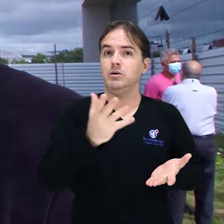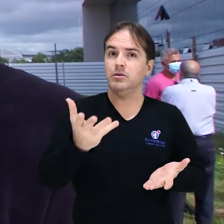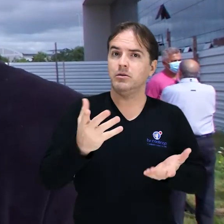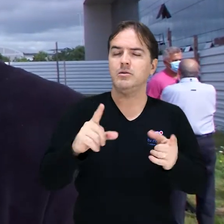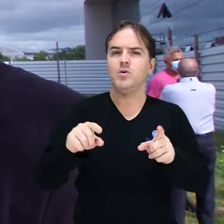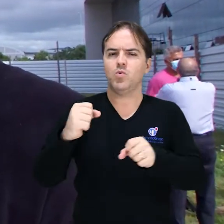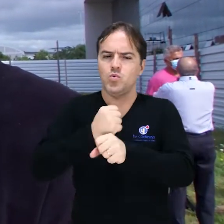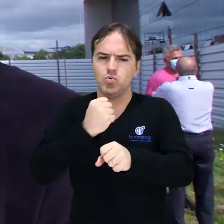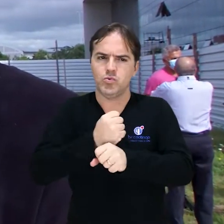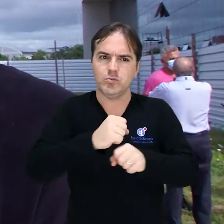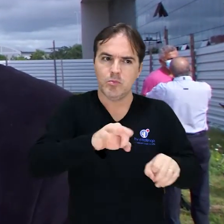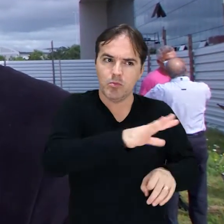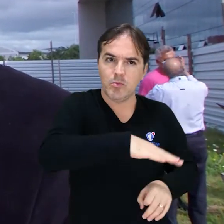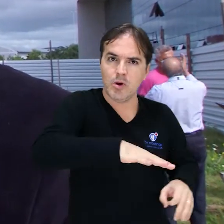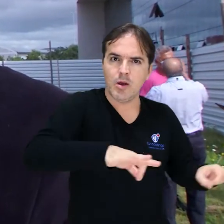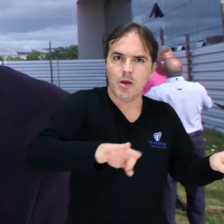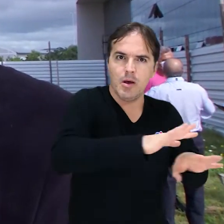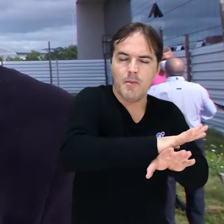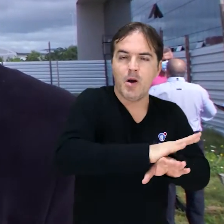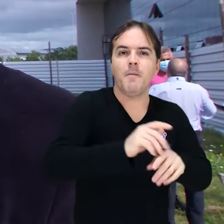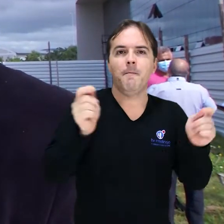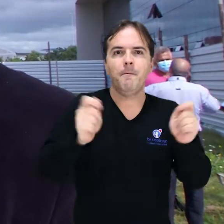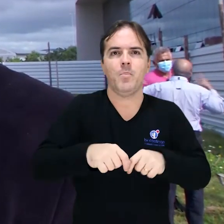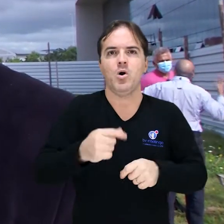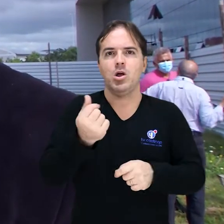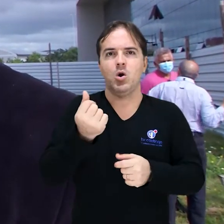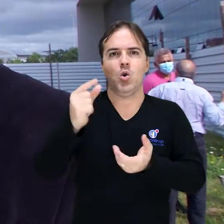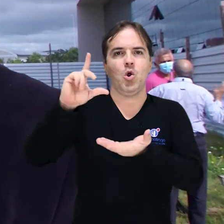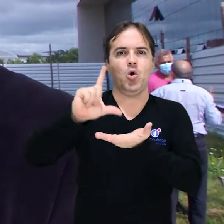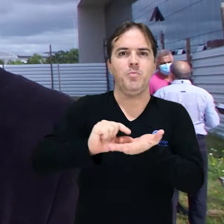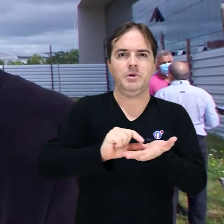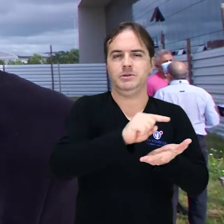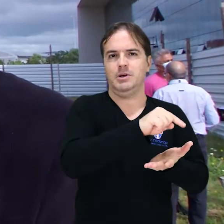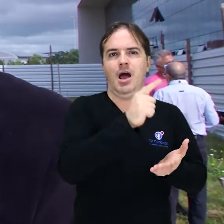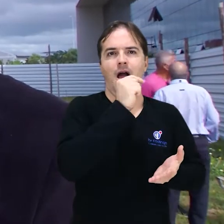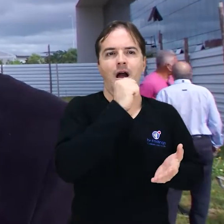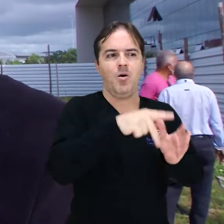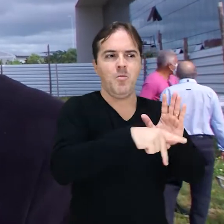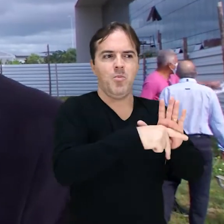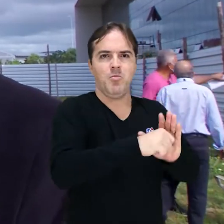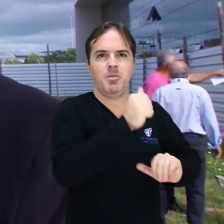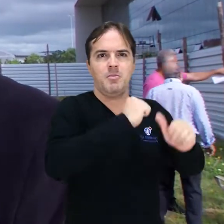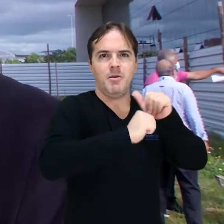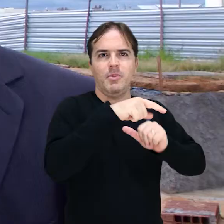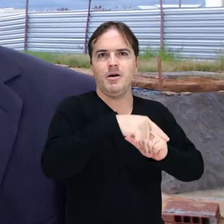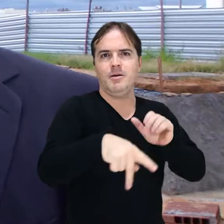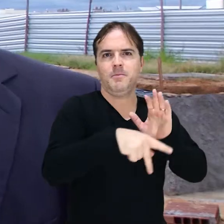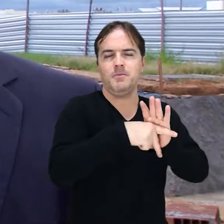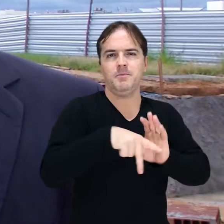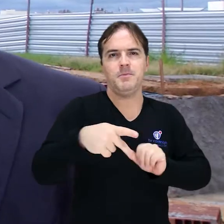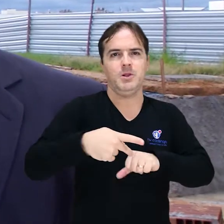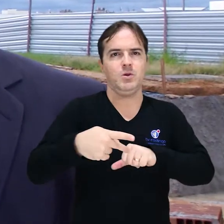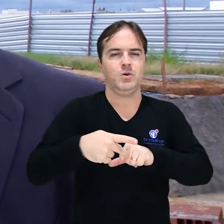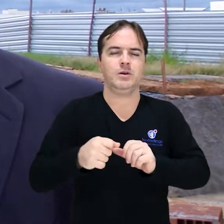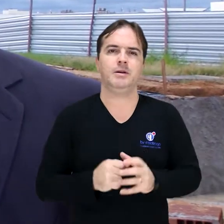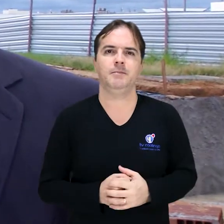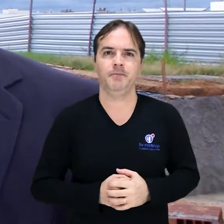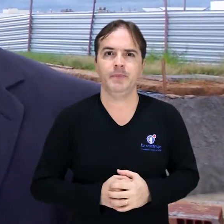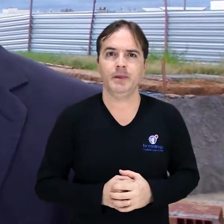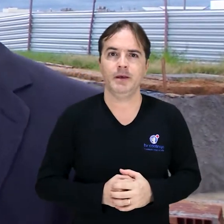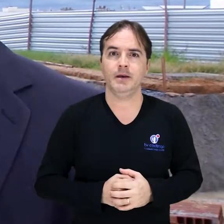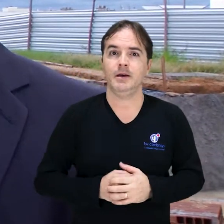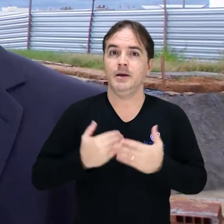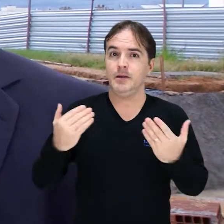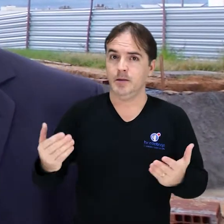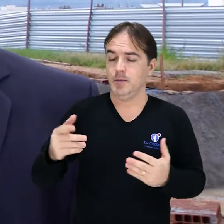conclusão dessa obra aqui do espelho d'água, a gente vai economizar muito o consumo de água tratada aqui de Petrolina. Essa previsão no PDI é de